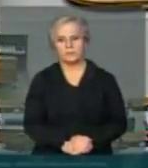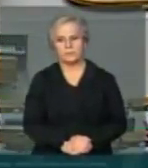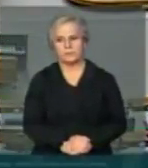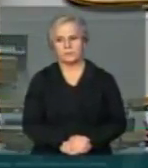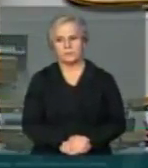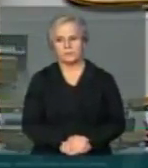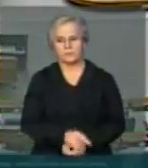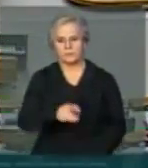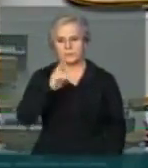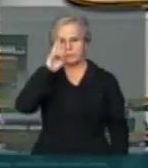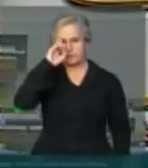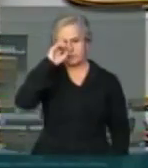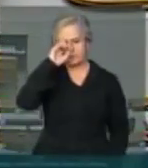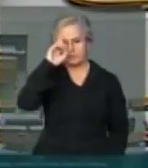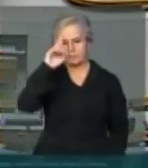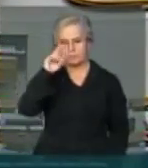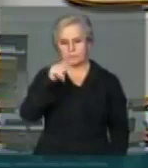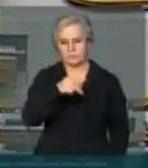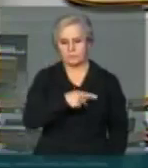Senhor presidente.